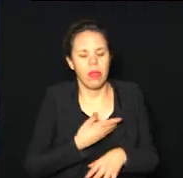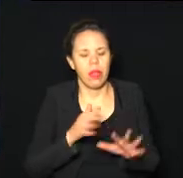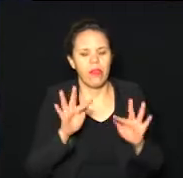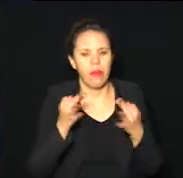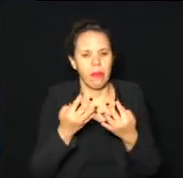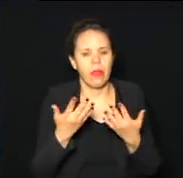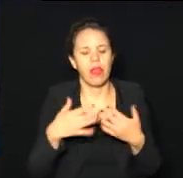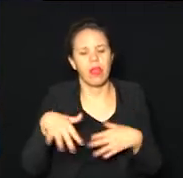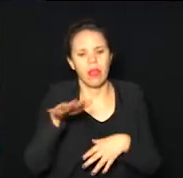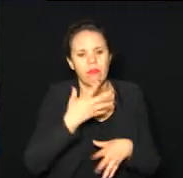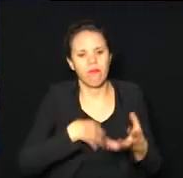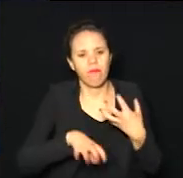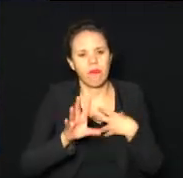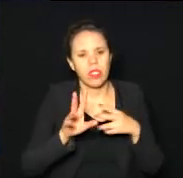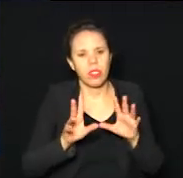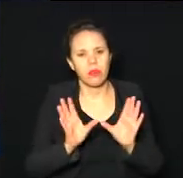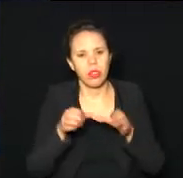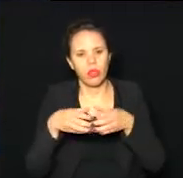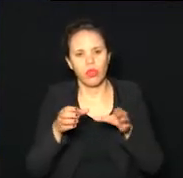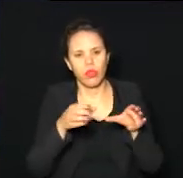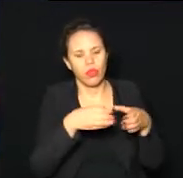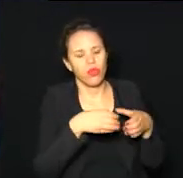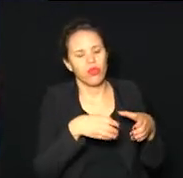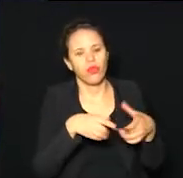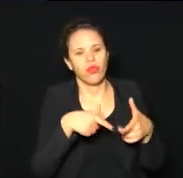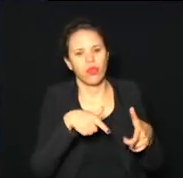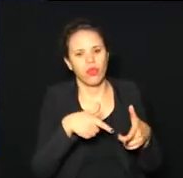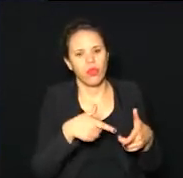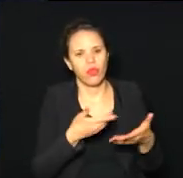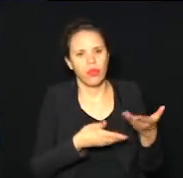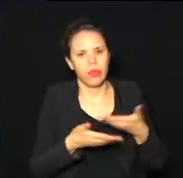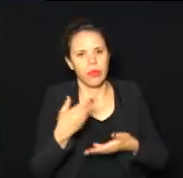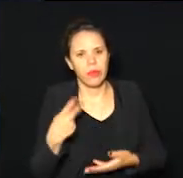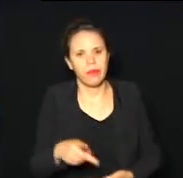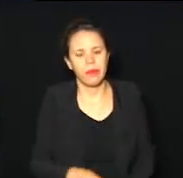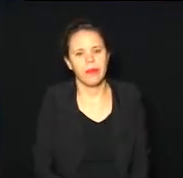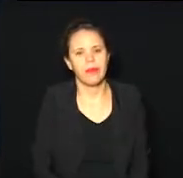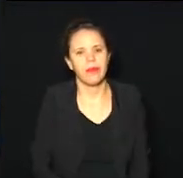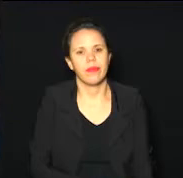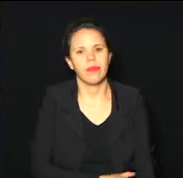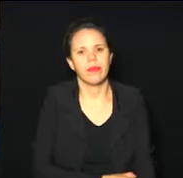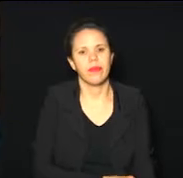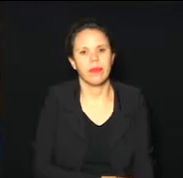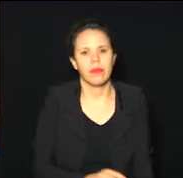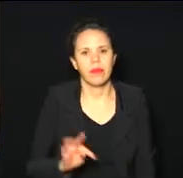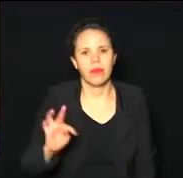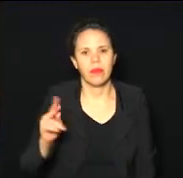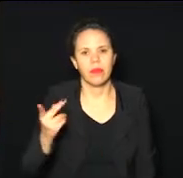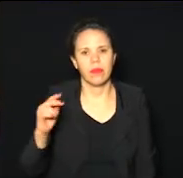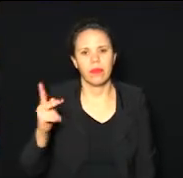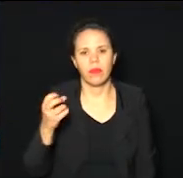para toda a comunidade que com ela convivia. Toninho.